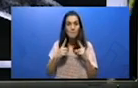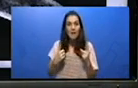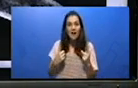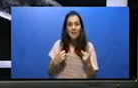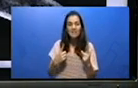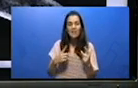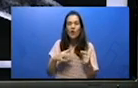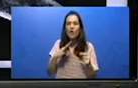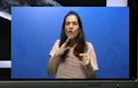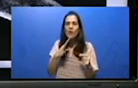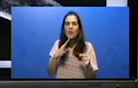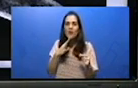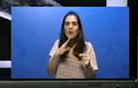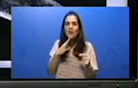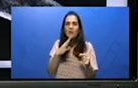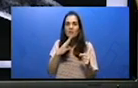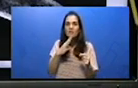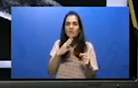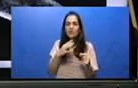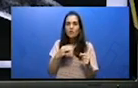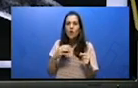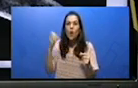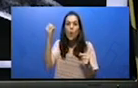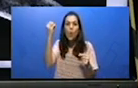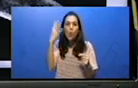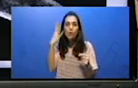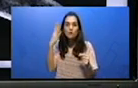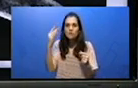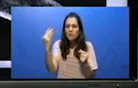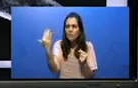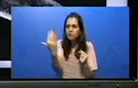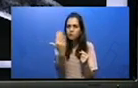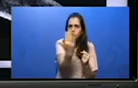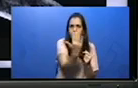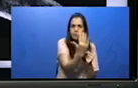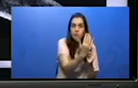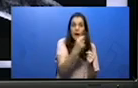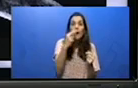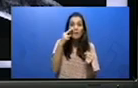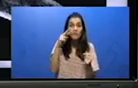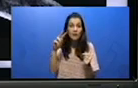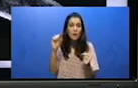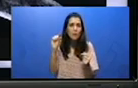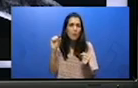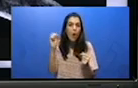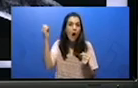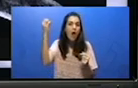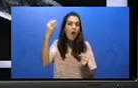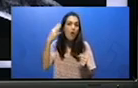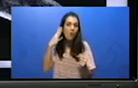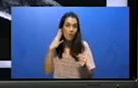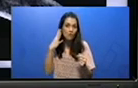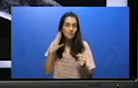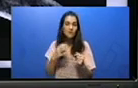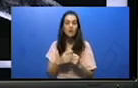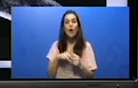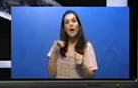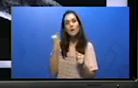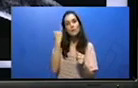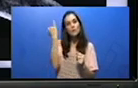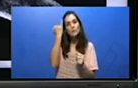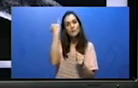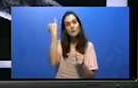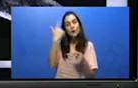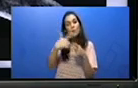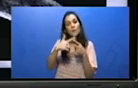apenas reconhecem presença e ausência de luz. E isso pode ser um fator evolutivo muito importante, porque a partir do momento que há